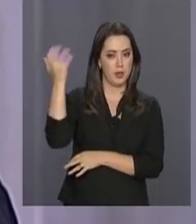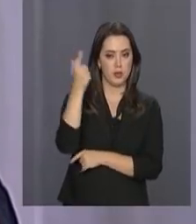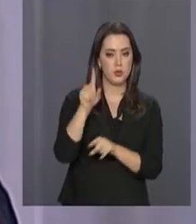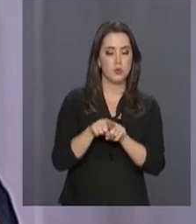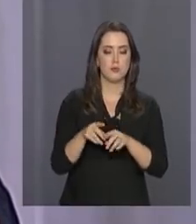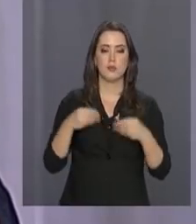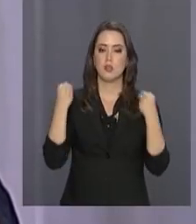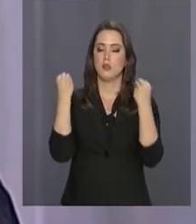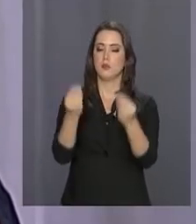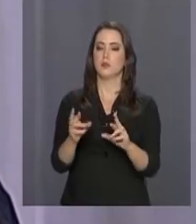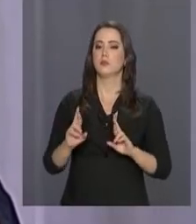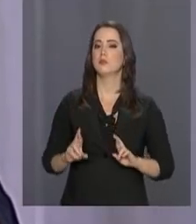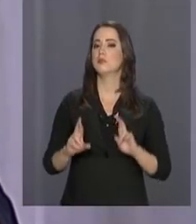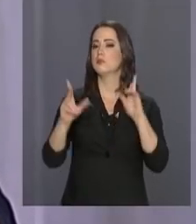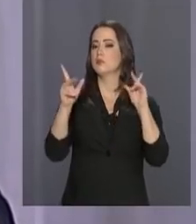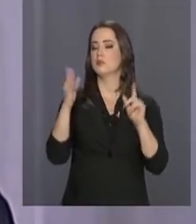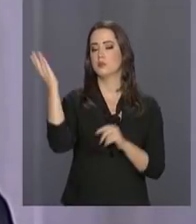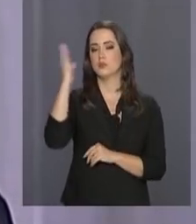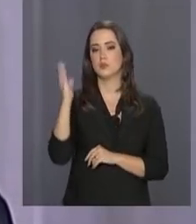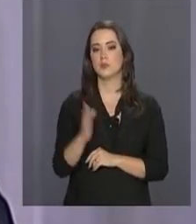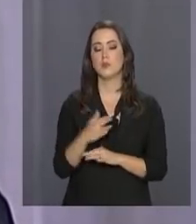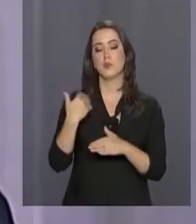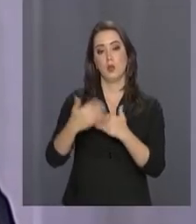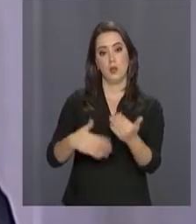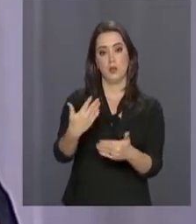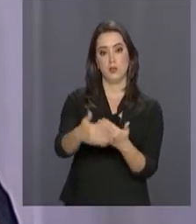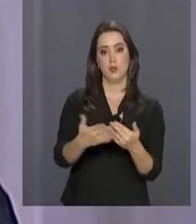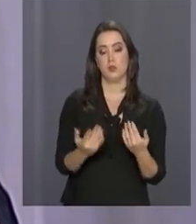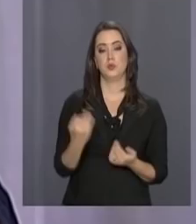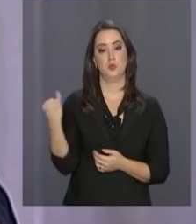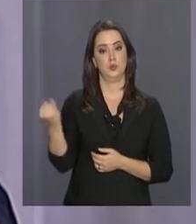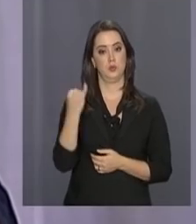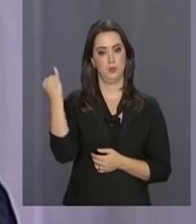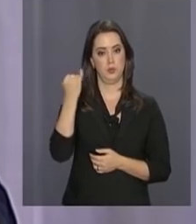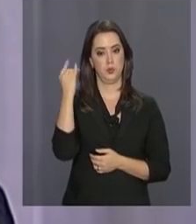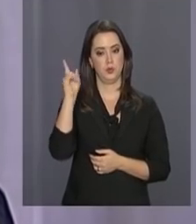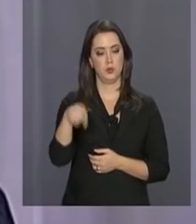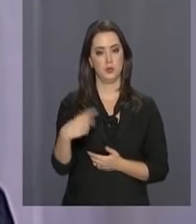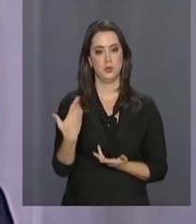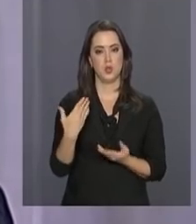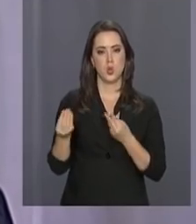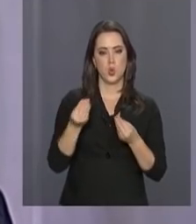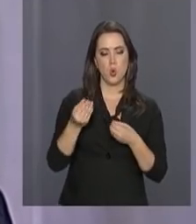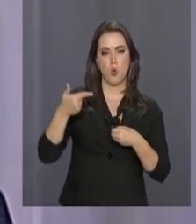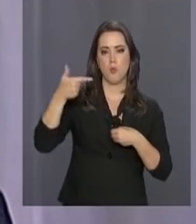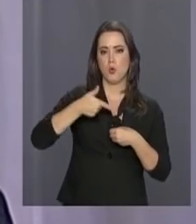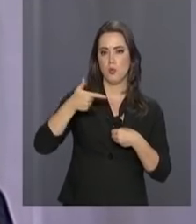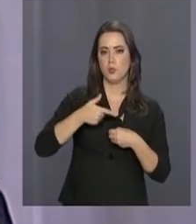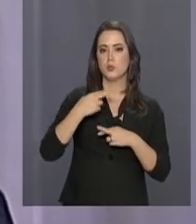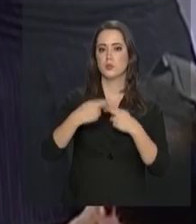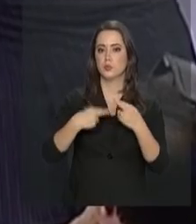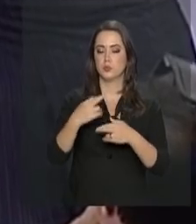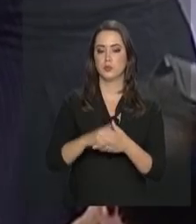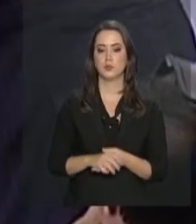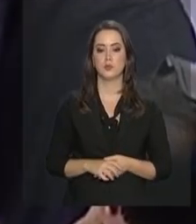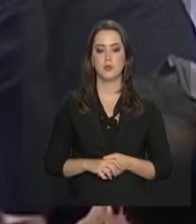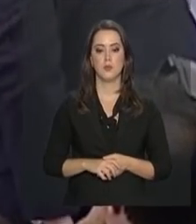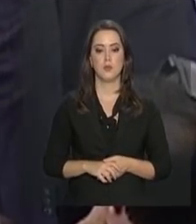que dá um diferencial para o brasil continuar sendo referência em combustíveis renováveis